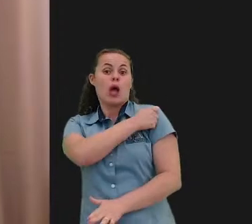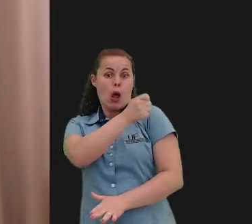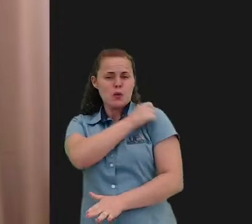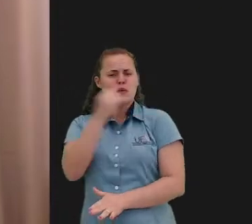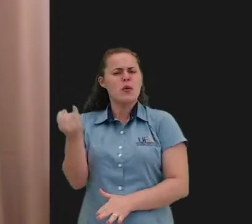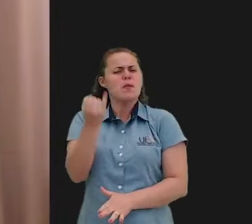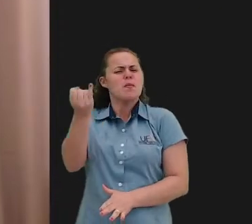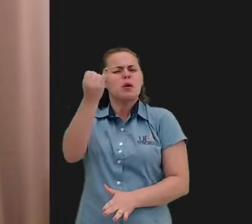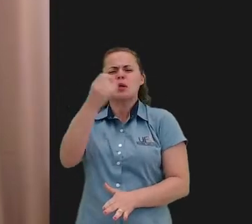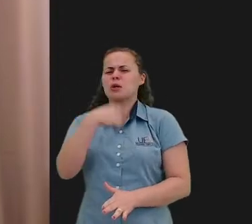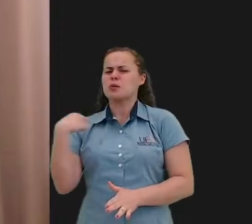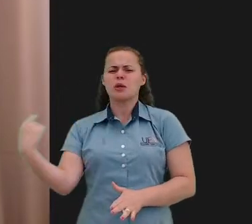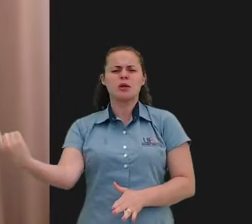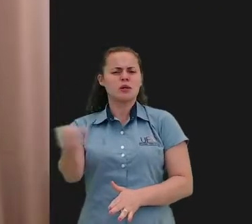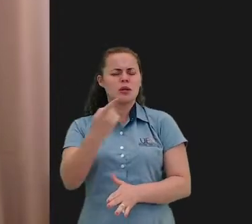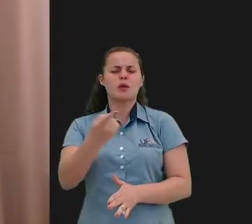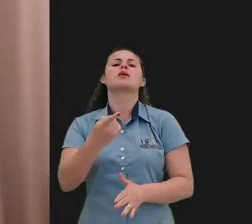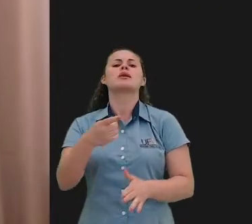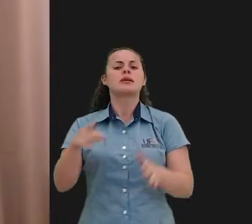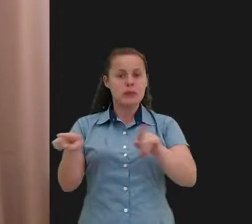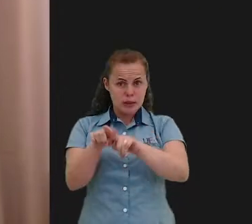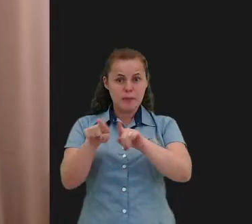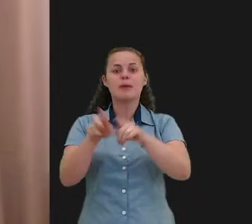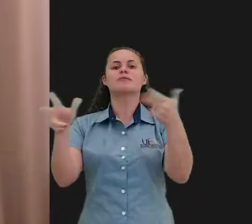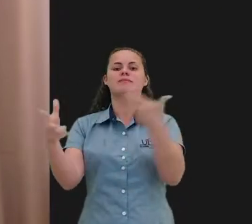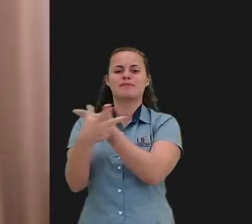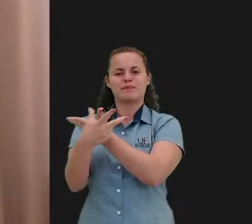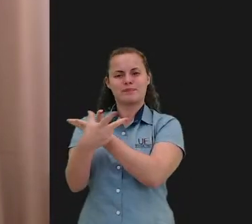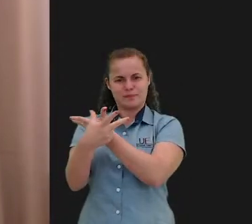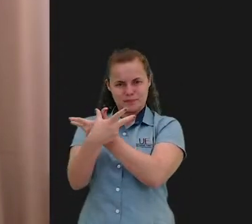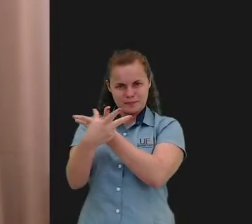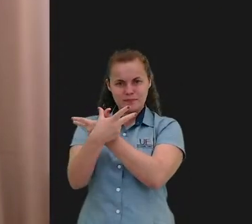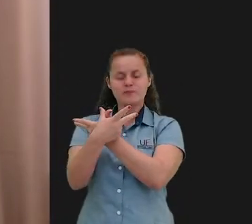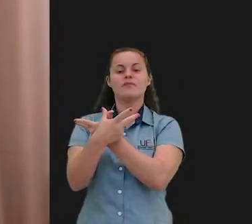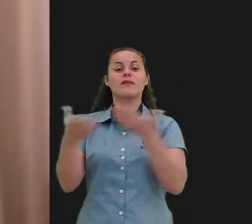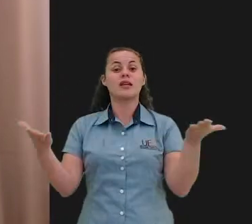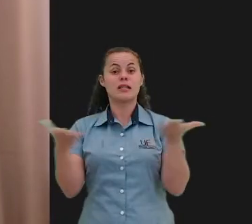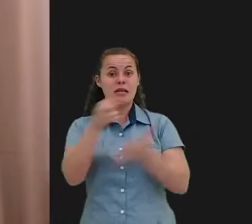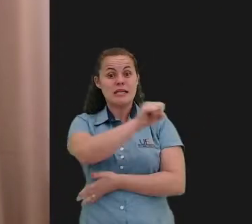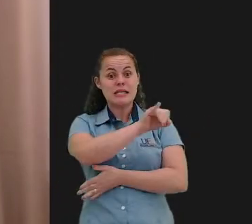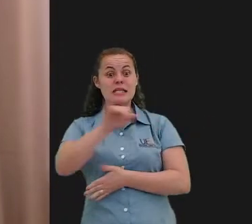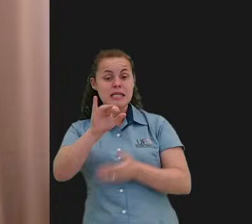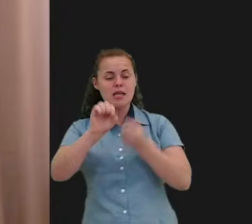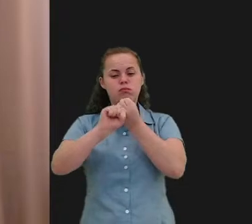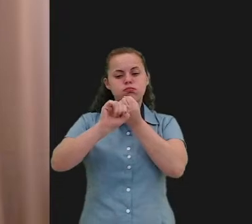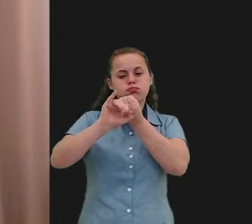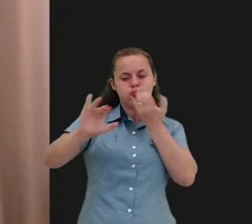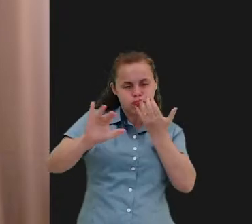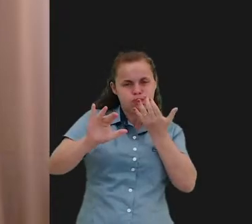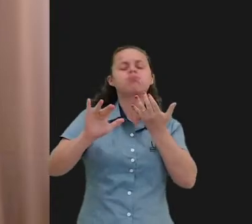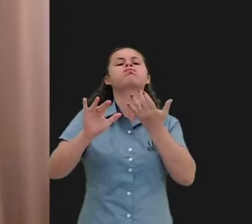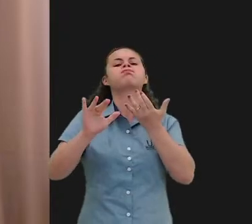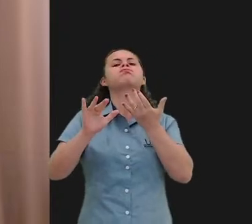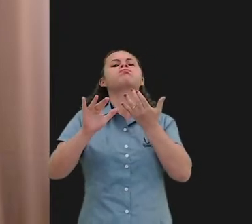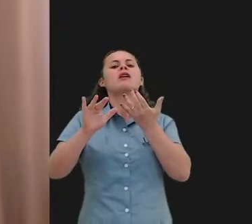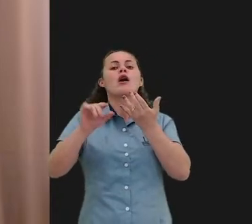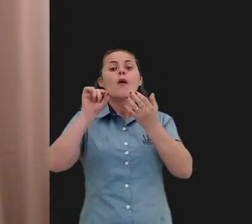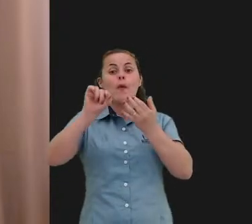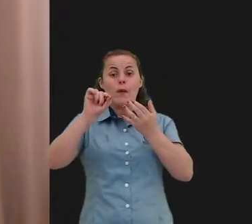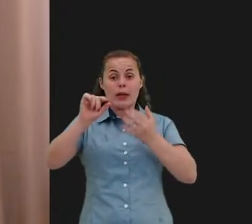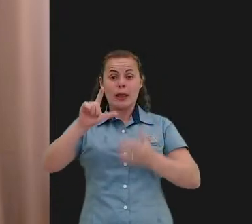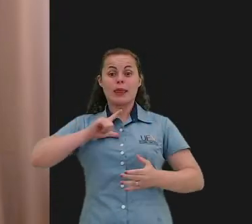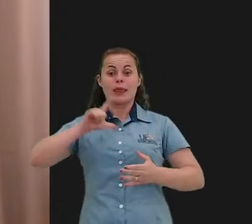para todos nós e para a nossa instituição. A realização do CIA virtual nos permitiu ter um evento